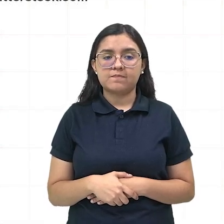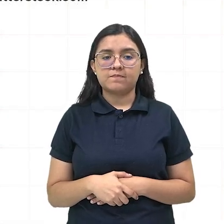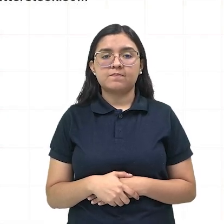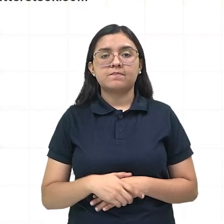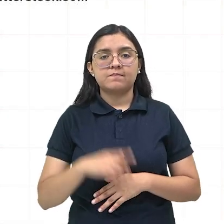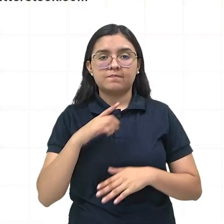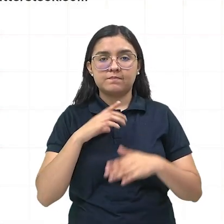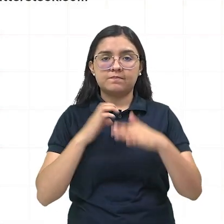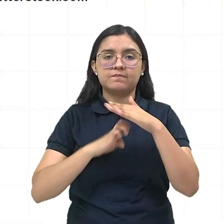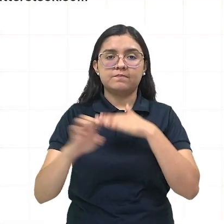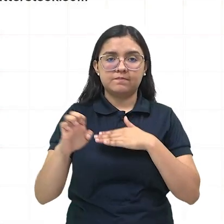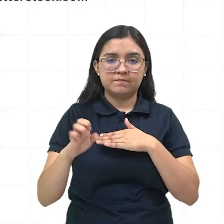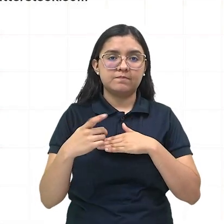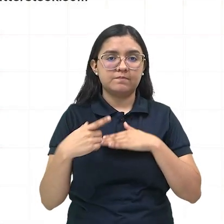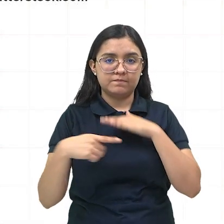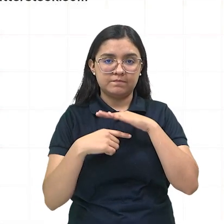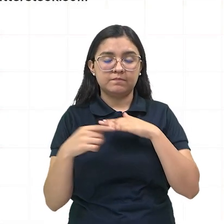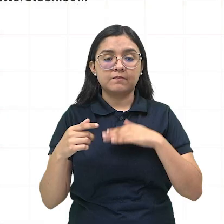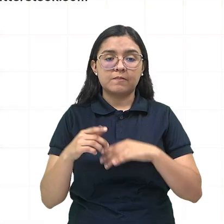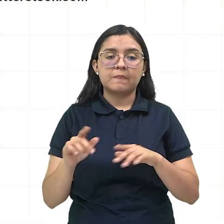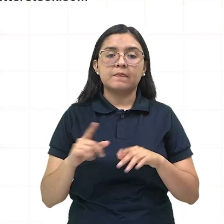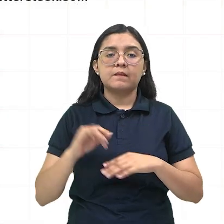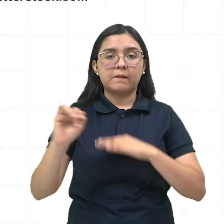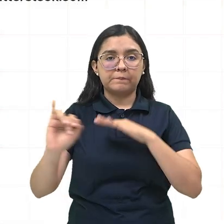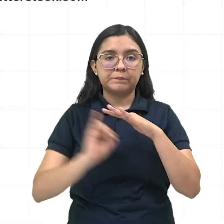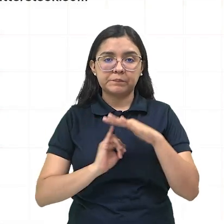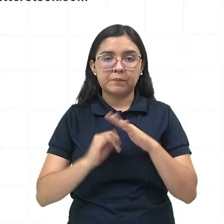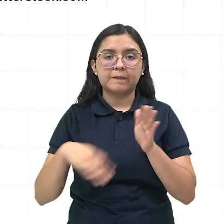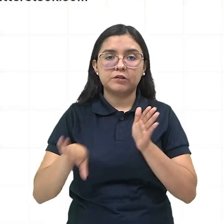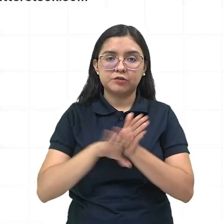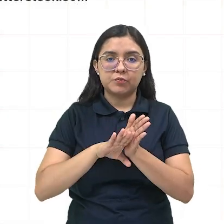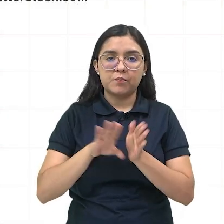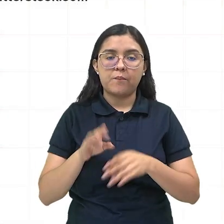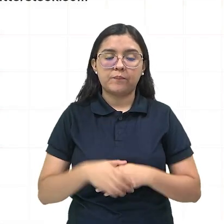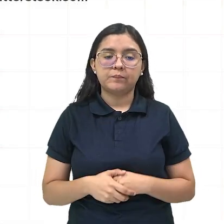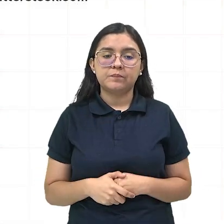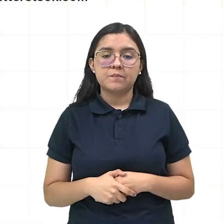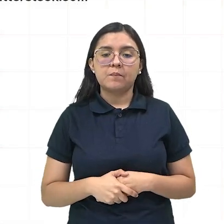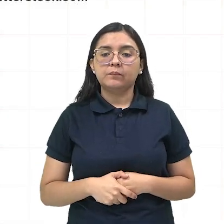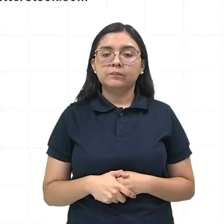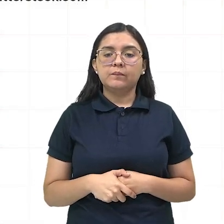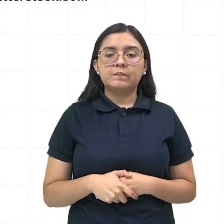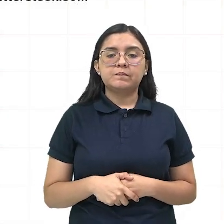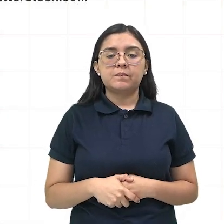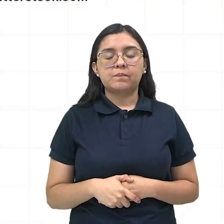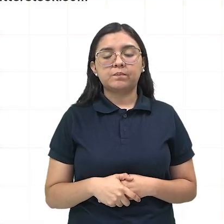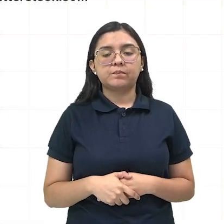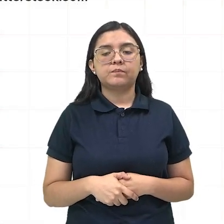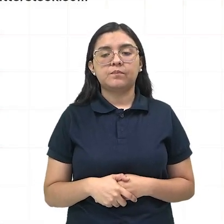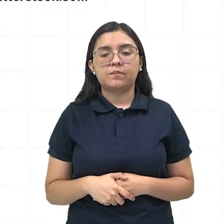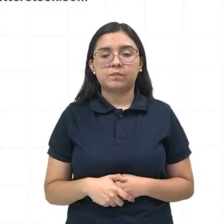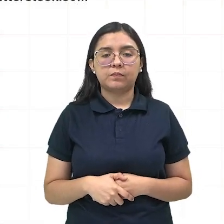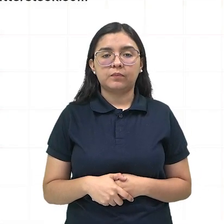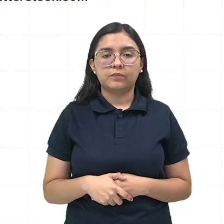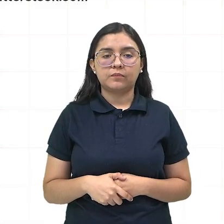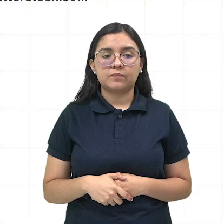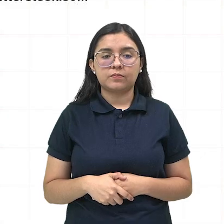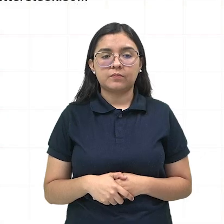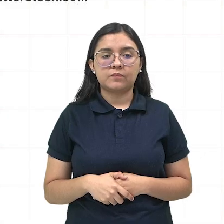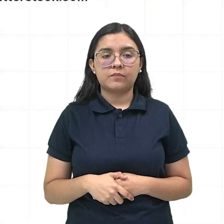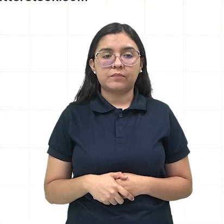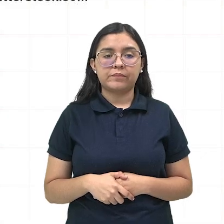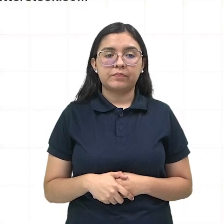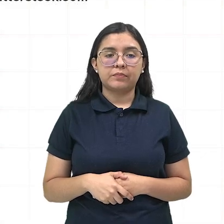está relacionada com a saída. A palavra imigração está relacionada com a entrada das pessoas em um